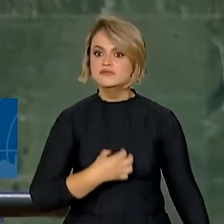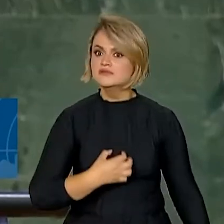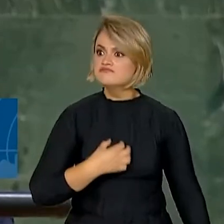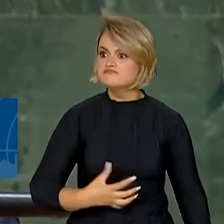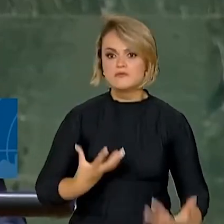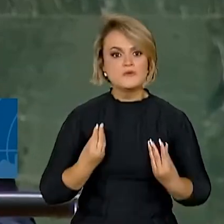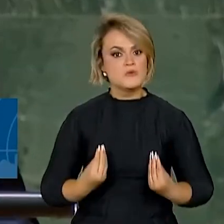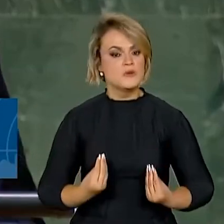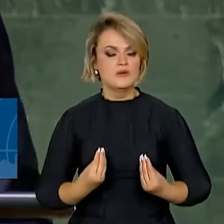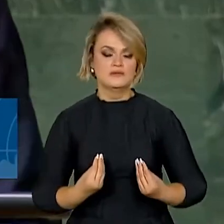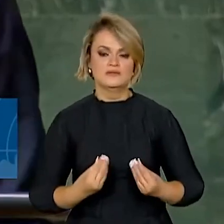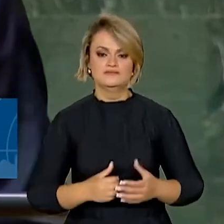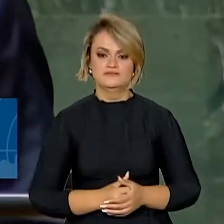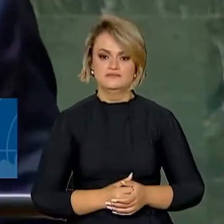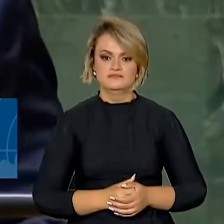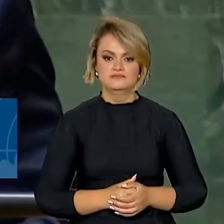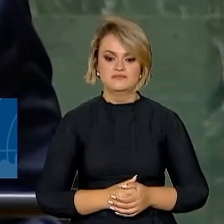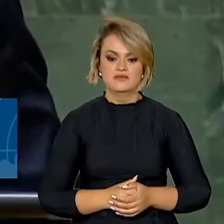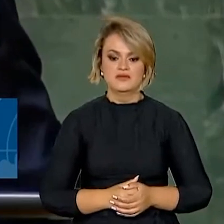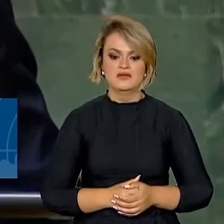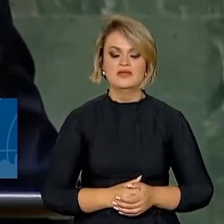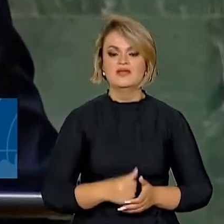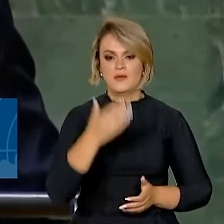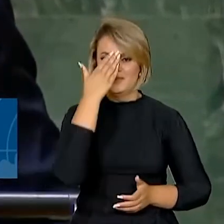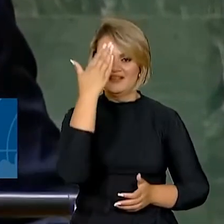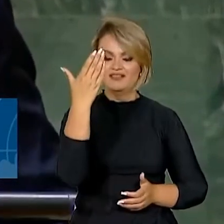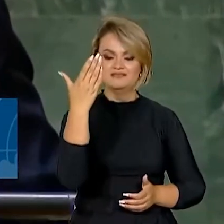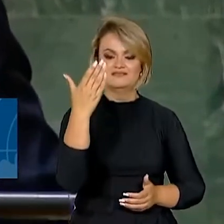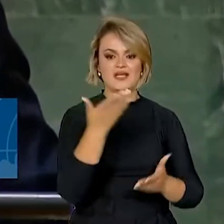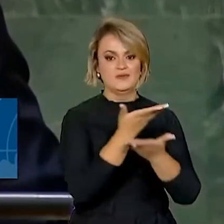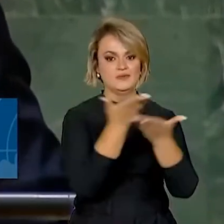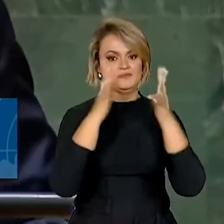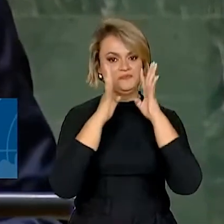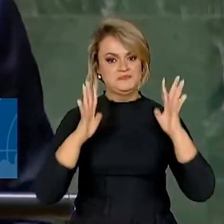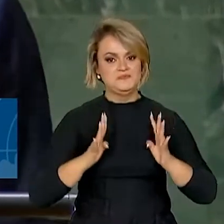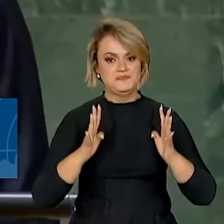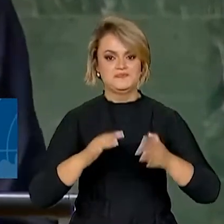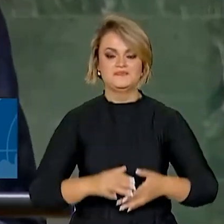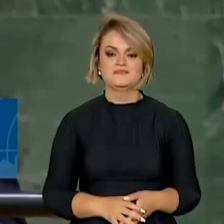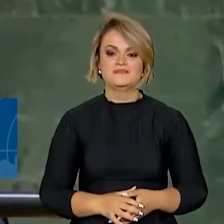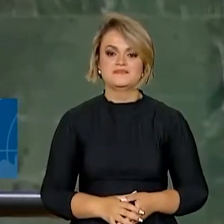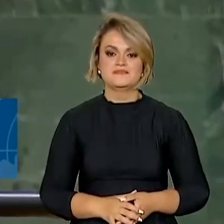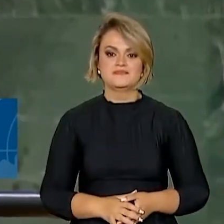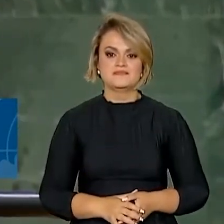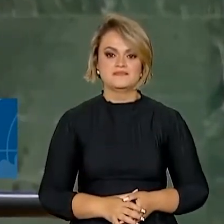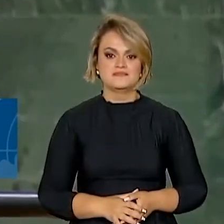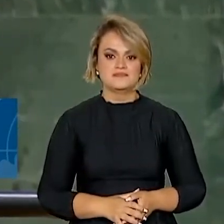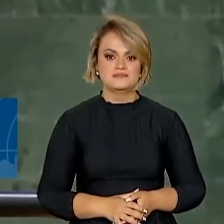superá-la. Eu quero dizer muito obrigado a todos vocês.